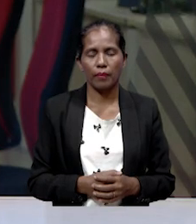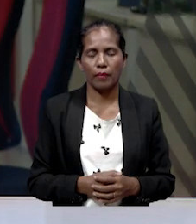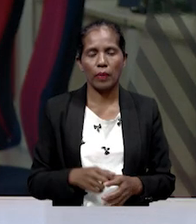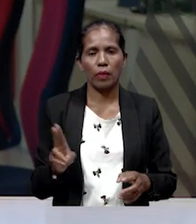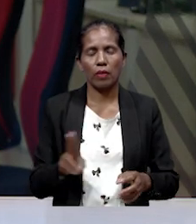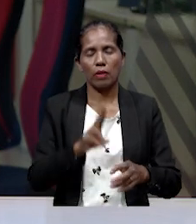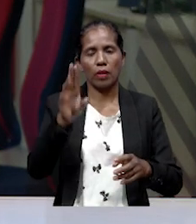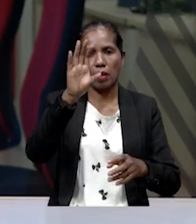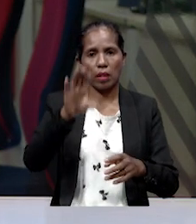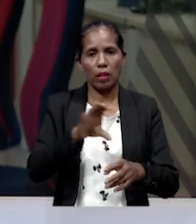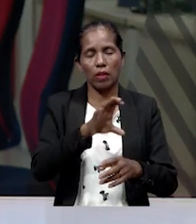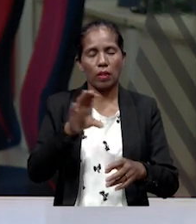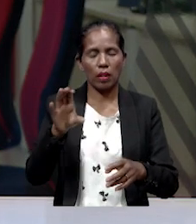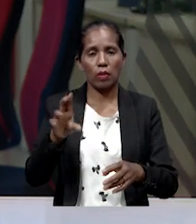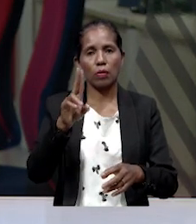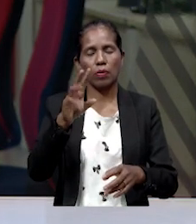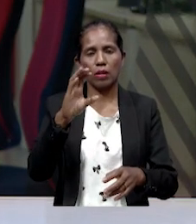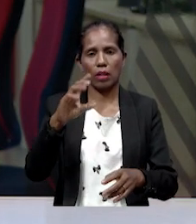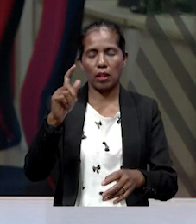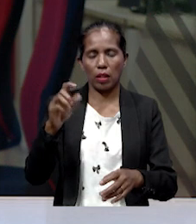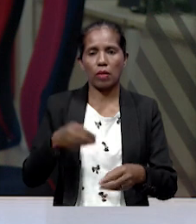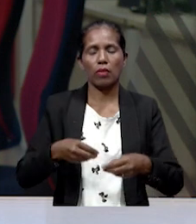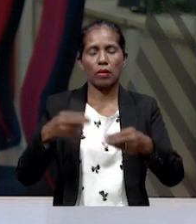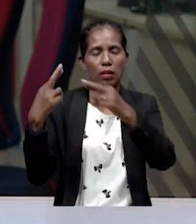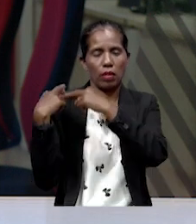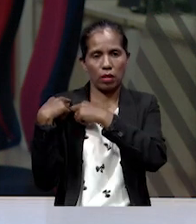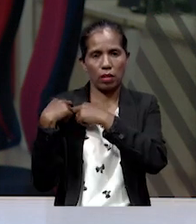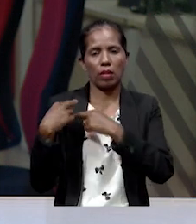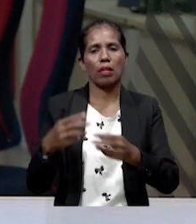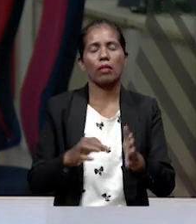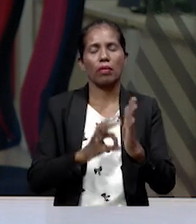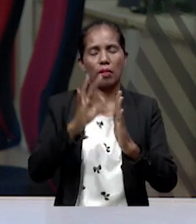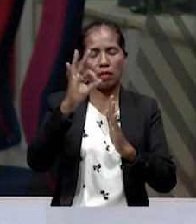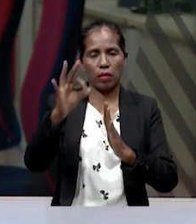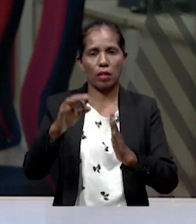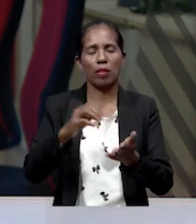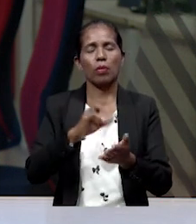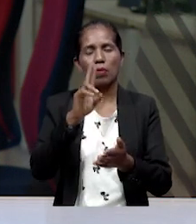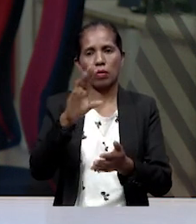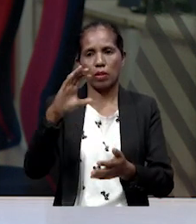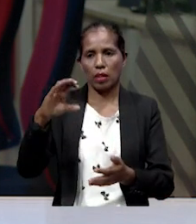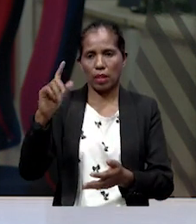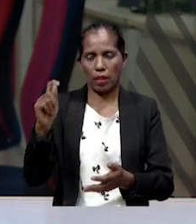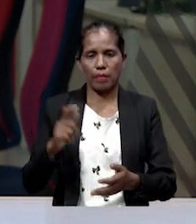Universidade Católica Timorense realiza posse para dirigente faculdade escola no curso UCT.